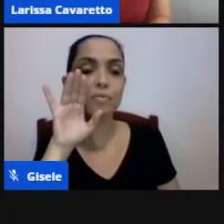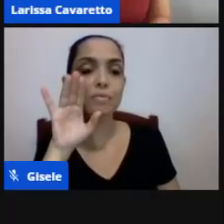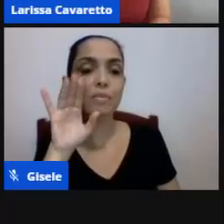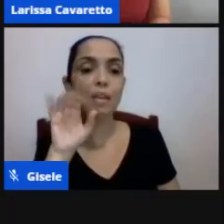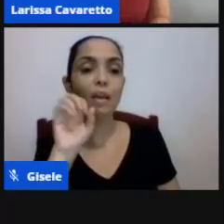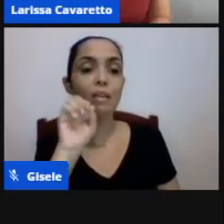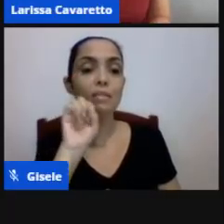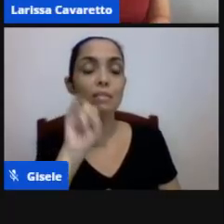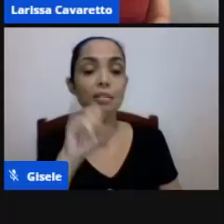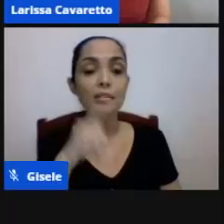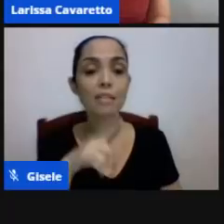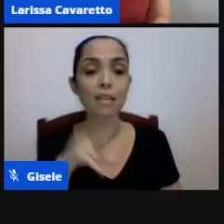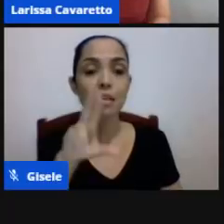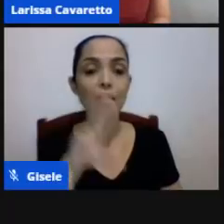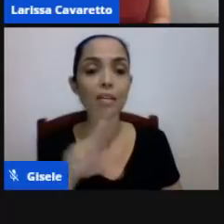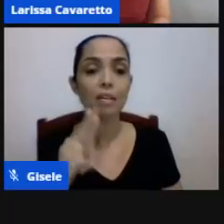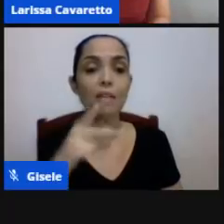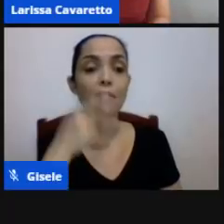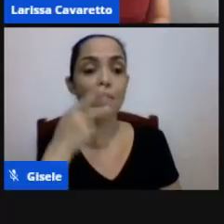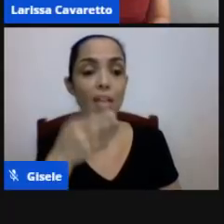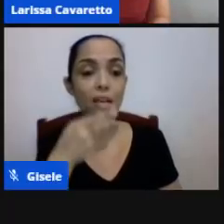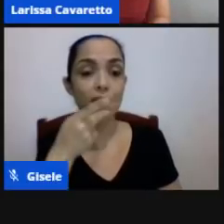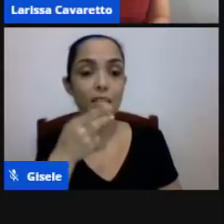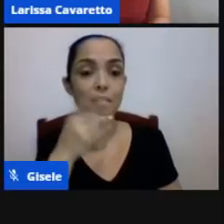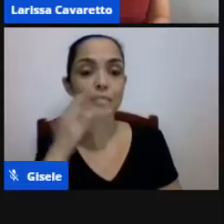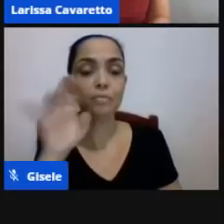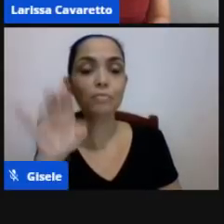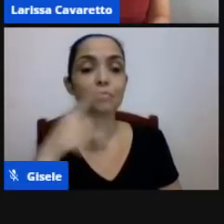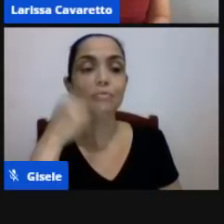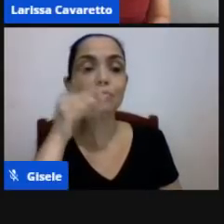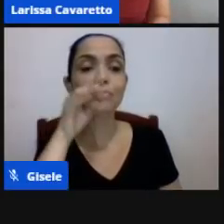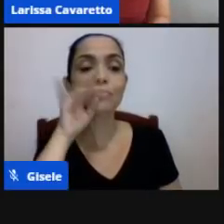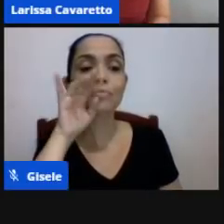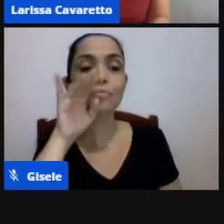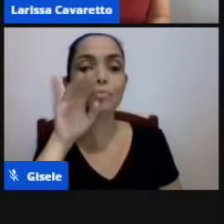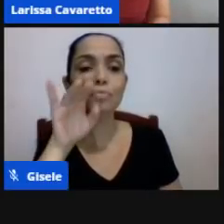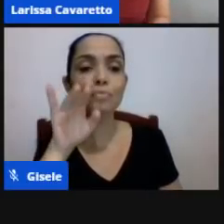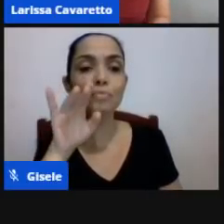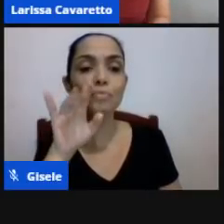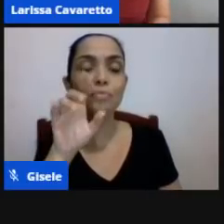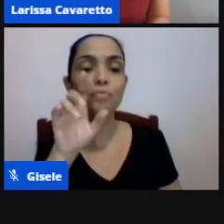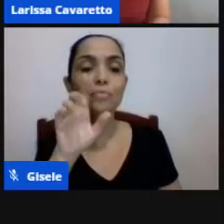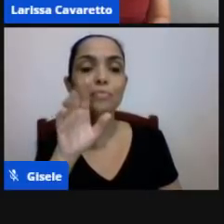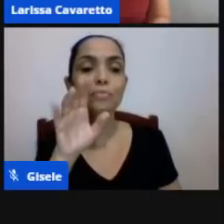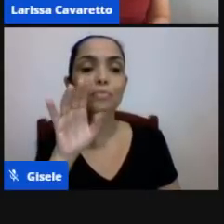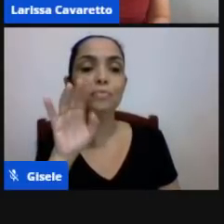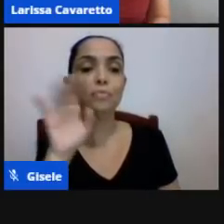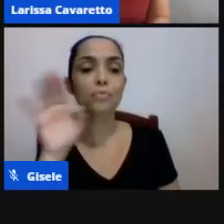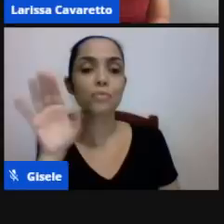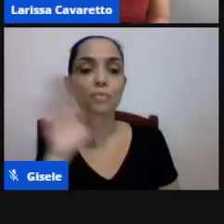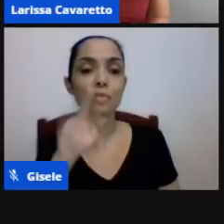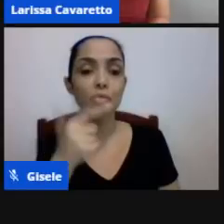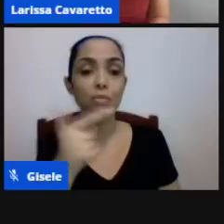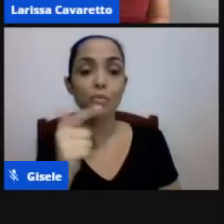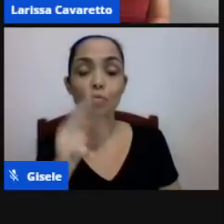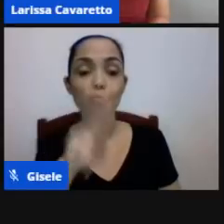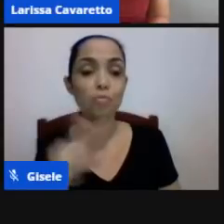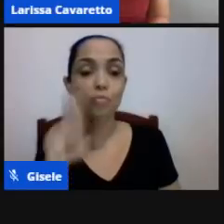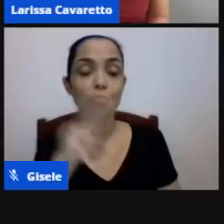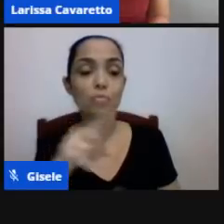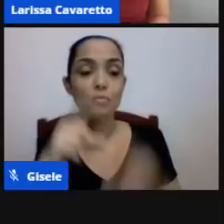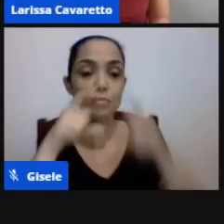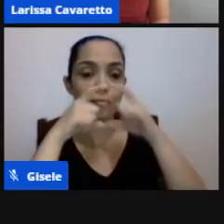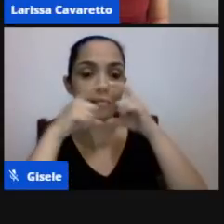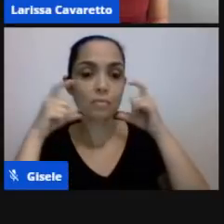que são produzidas durante a nossa fala, né? Aqui essa primeira imagem do lado mais esquerdo é sem máscara, falando,